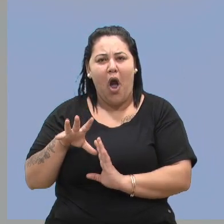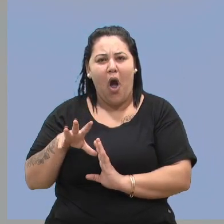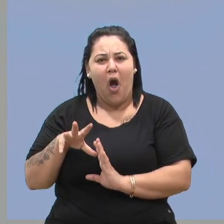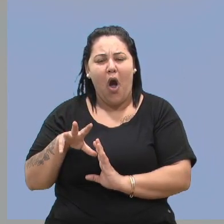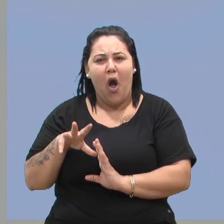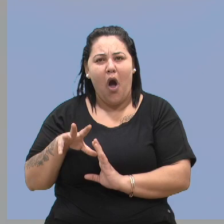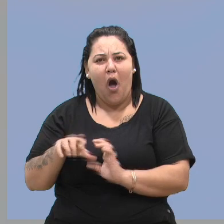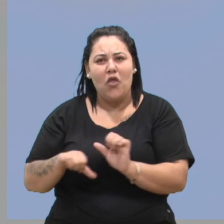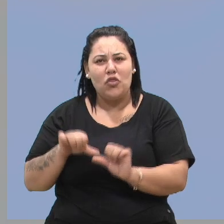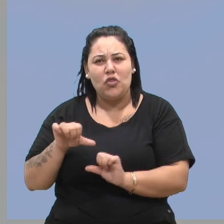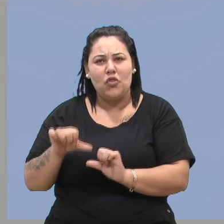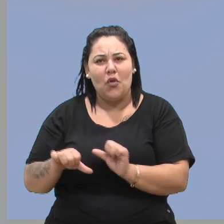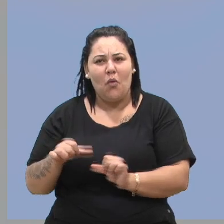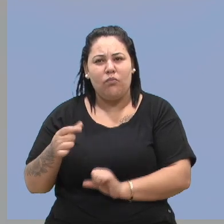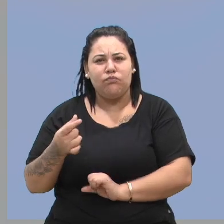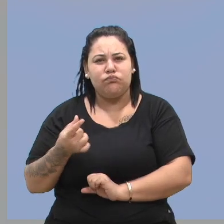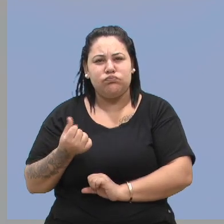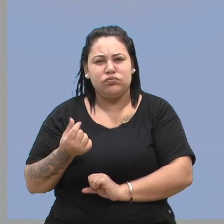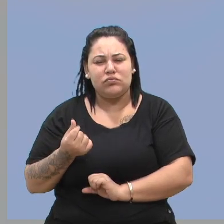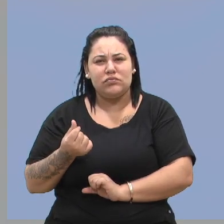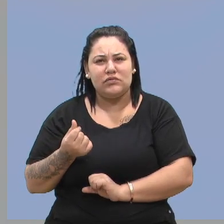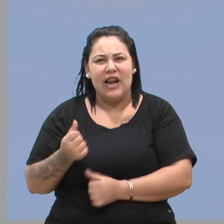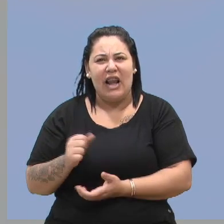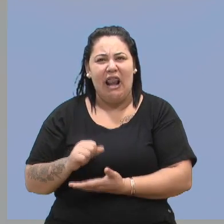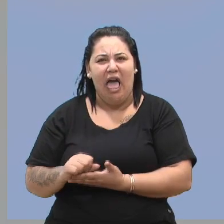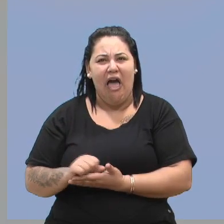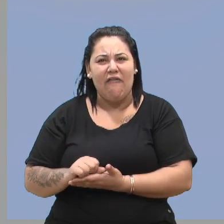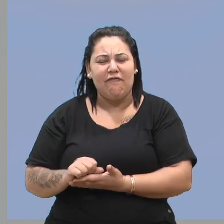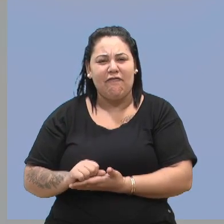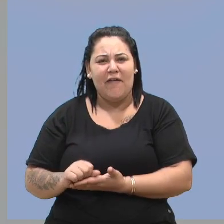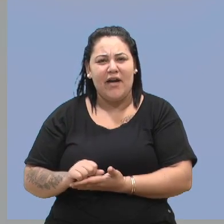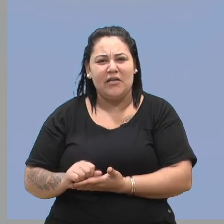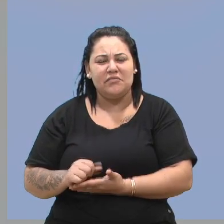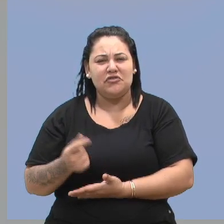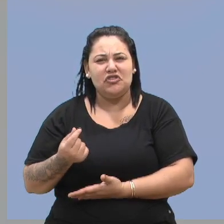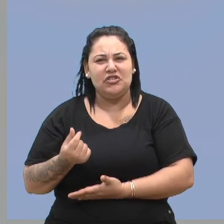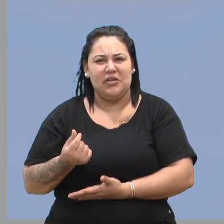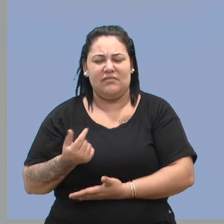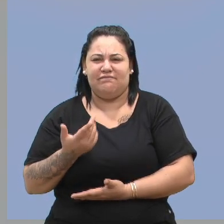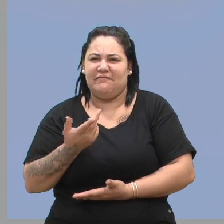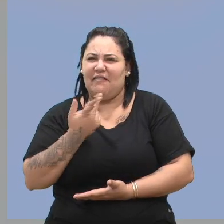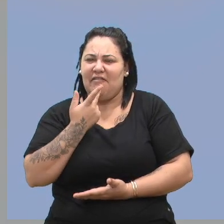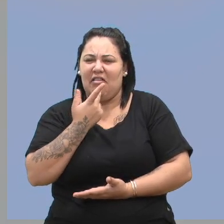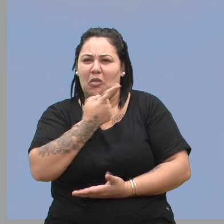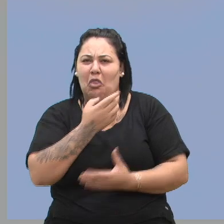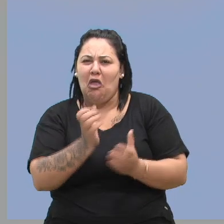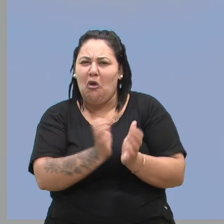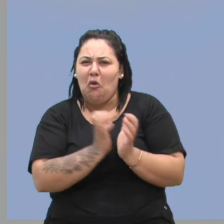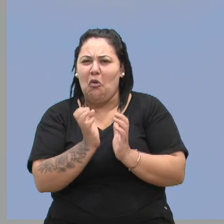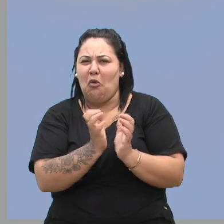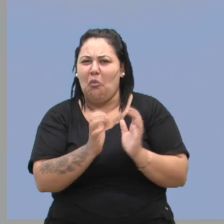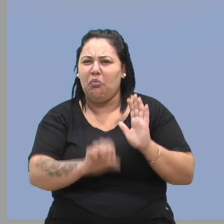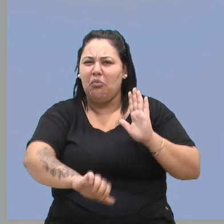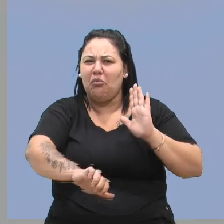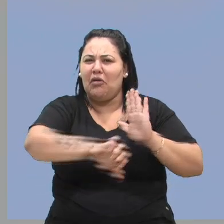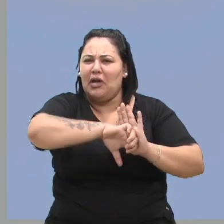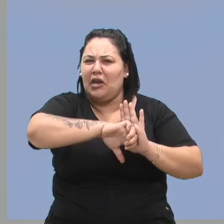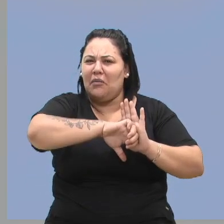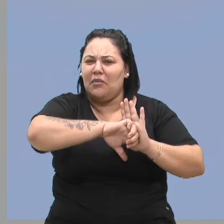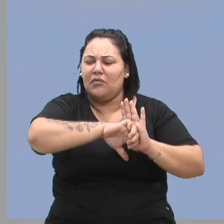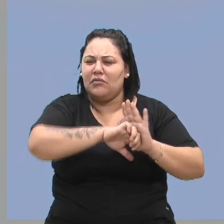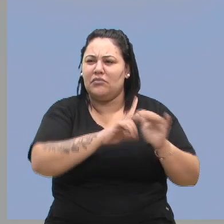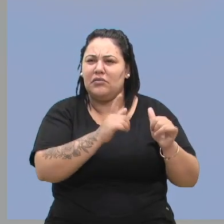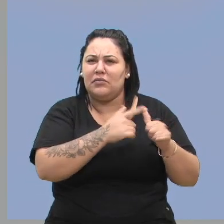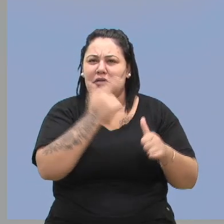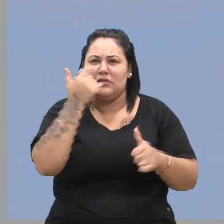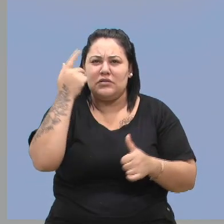Ao longo da matéria, fala então de facções criminosas, no primeiro momento no estado de São Paulo e Rio de